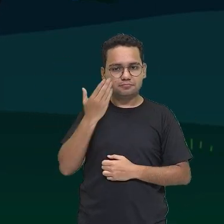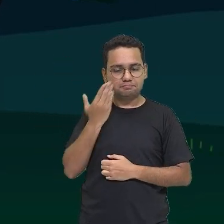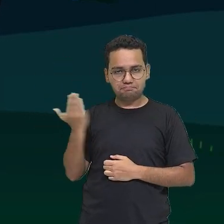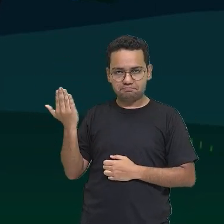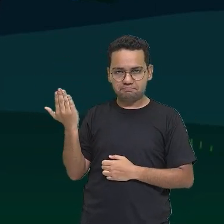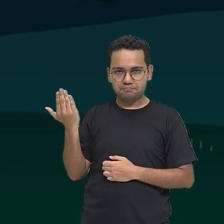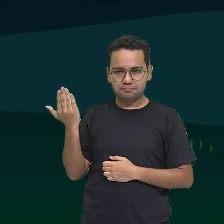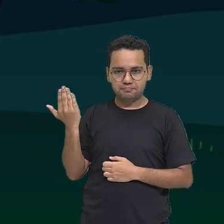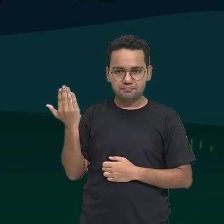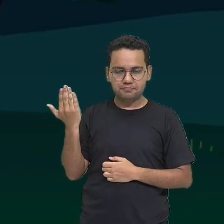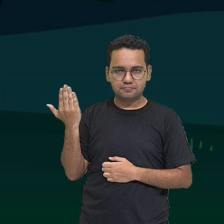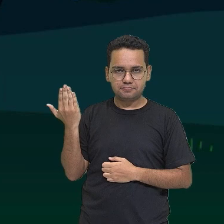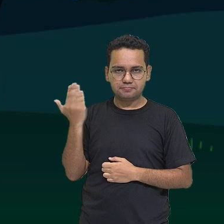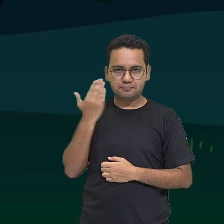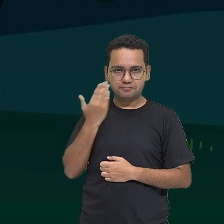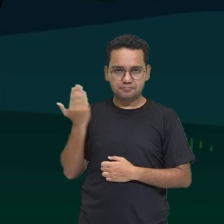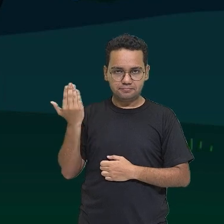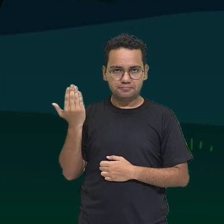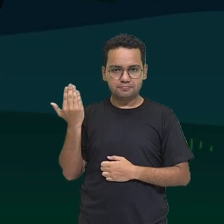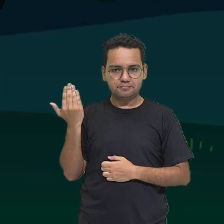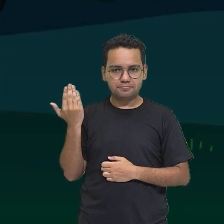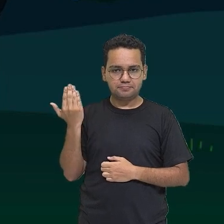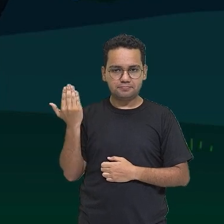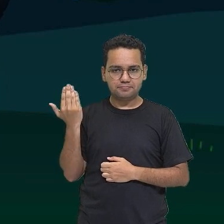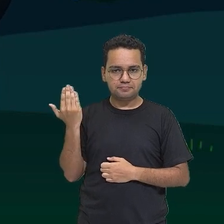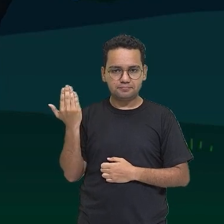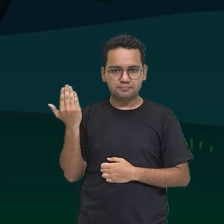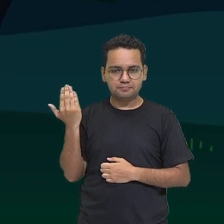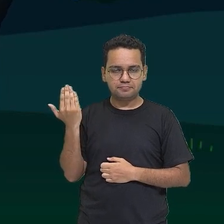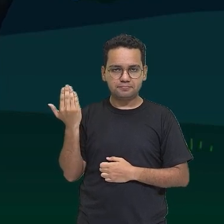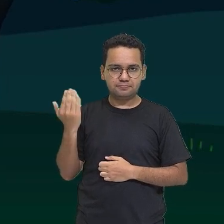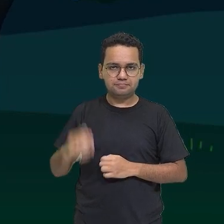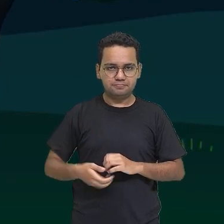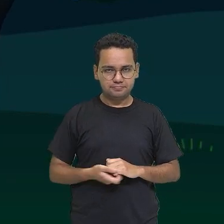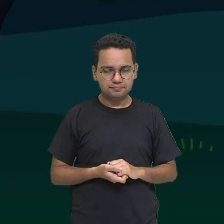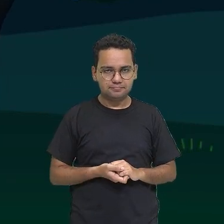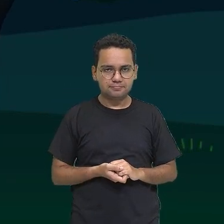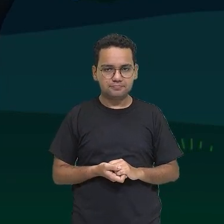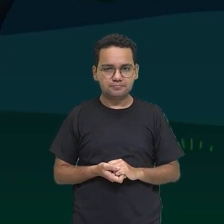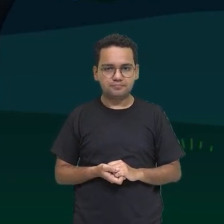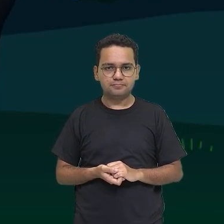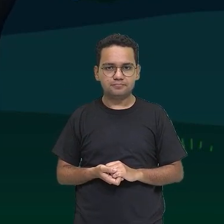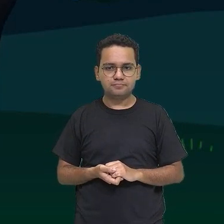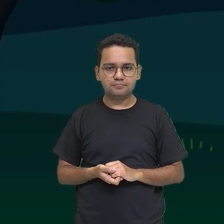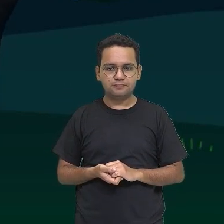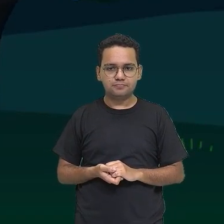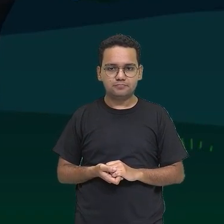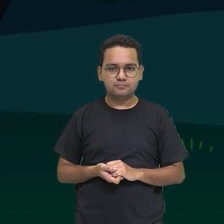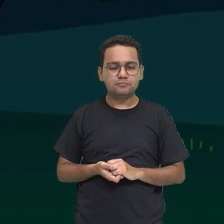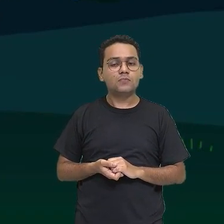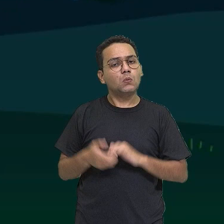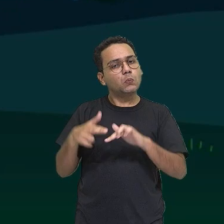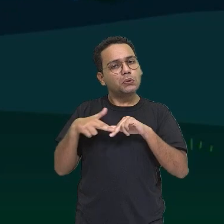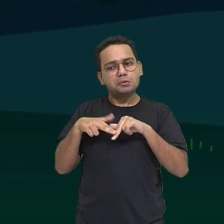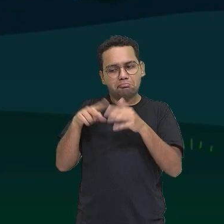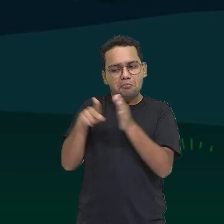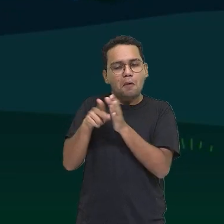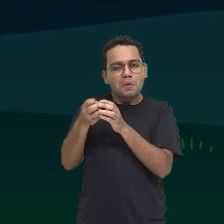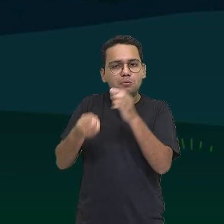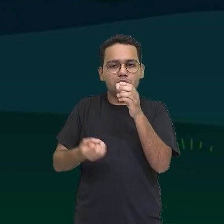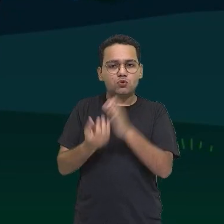formaldeído, o álcool etílico e alguns aminoácidos. A descoberta de